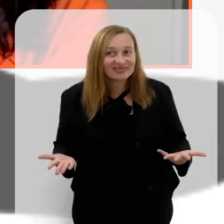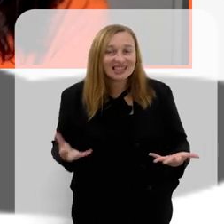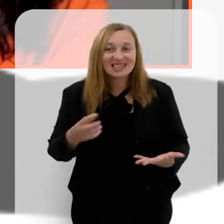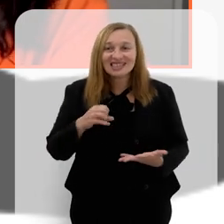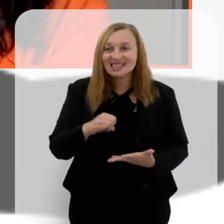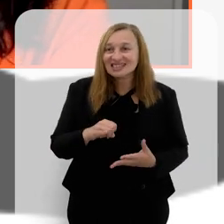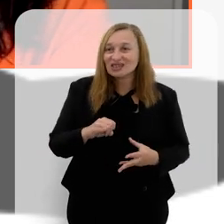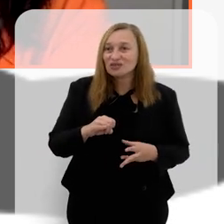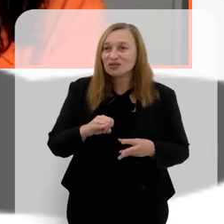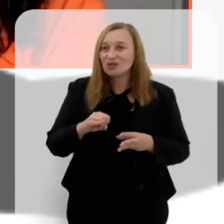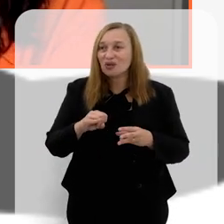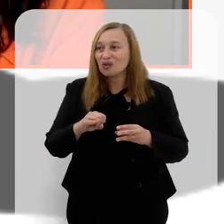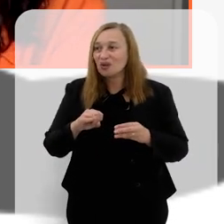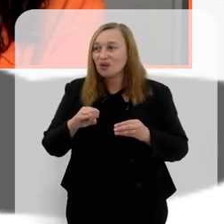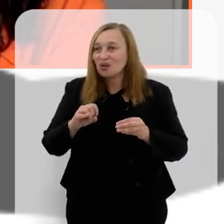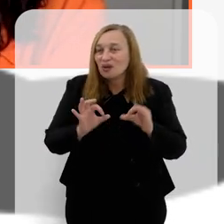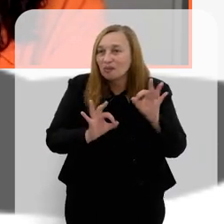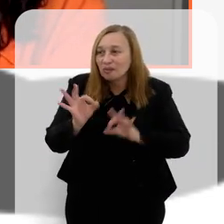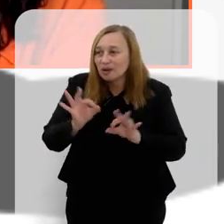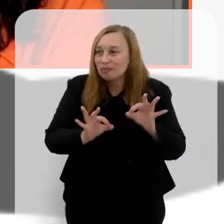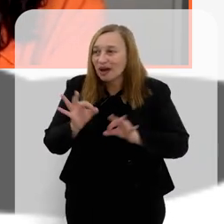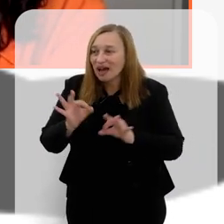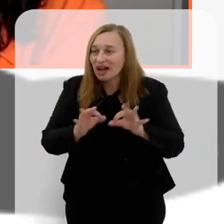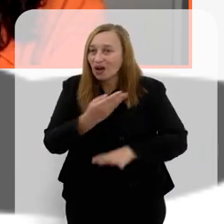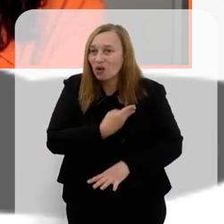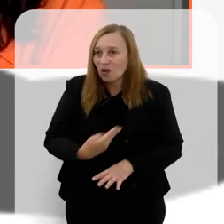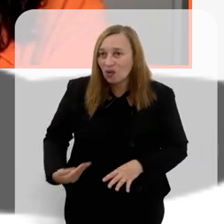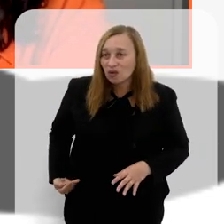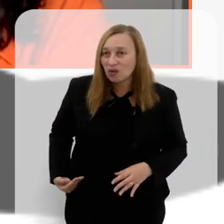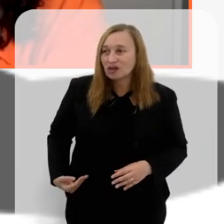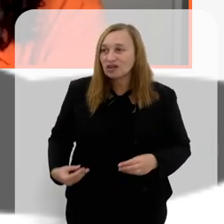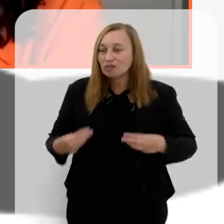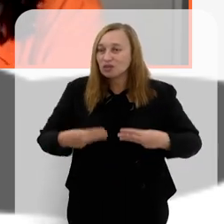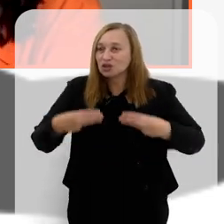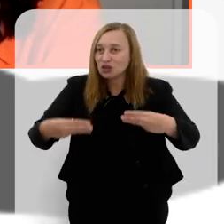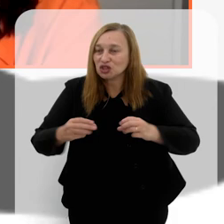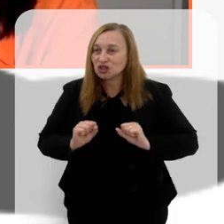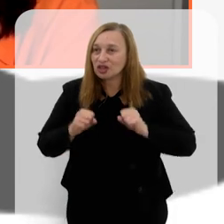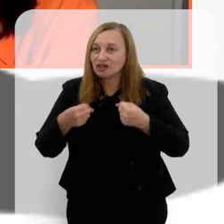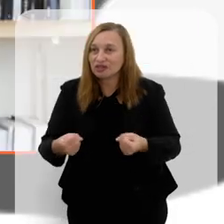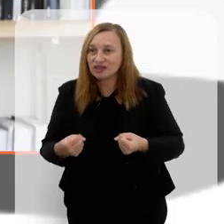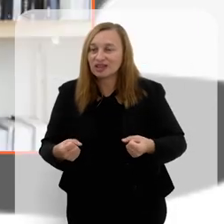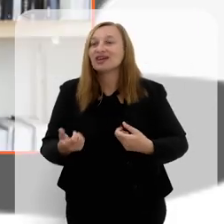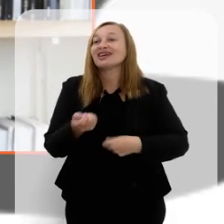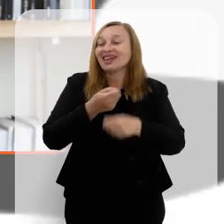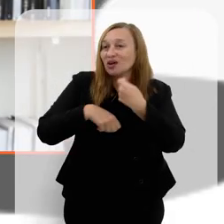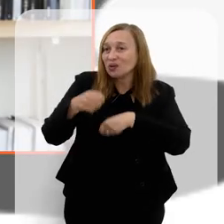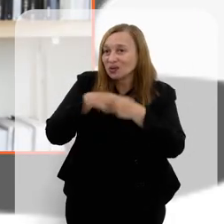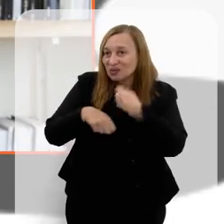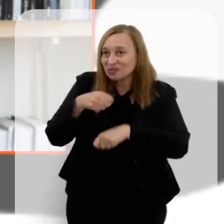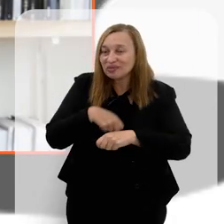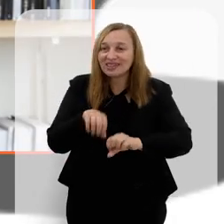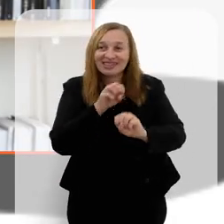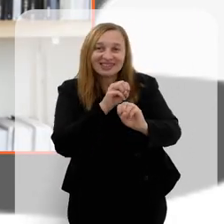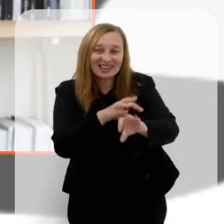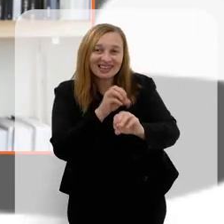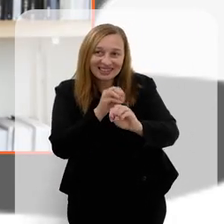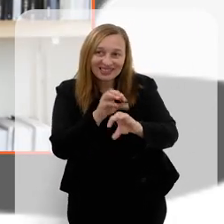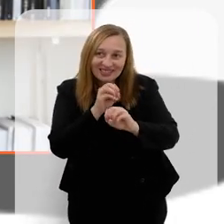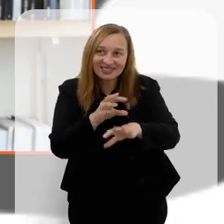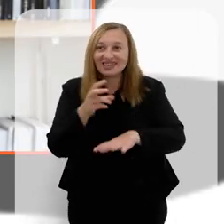Ou seja, se a gente fosse montar um governo com essas crianças, aí já tem ministro da Defesa, da Economia,